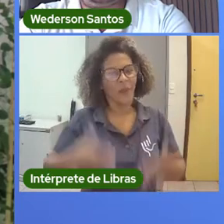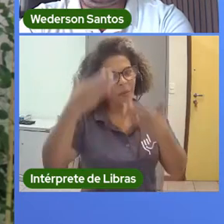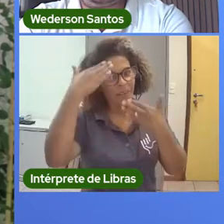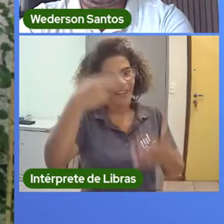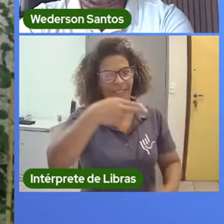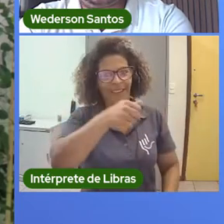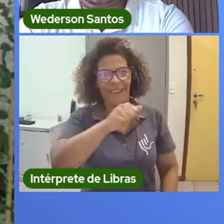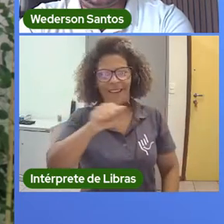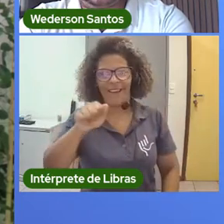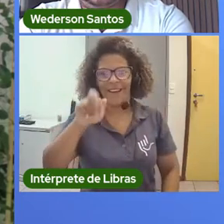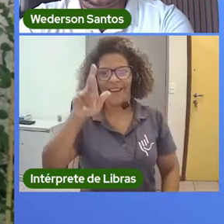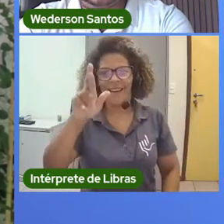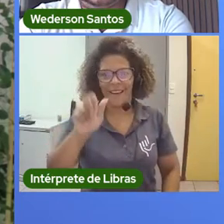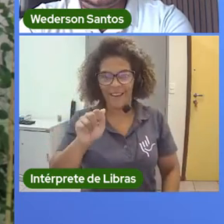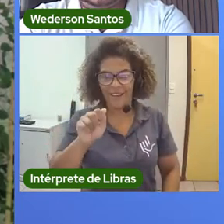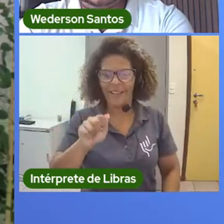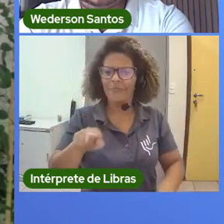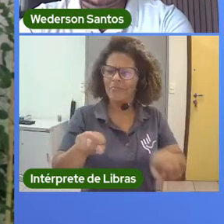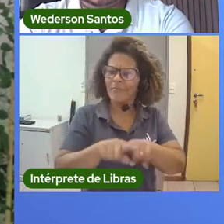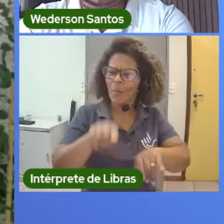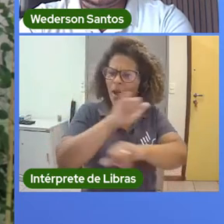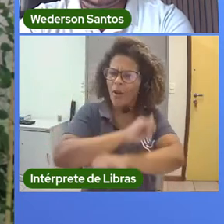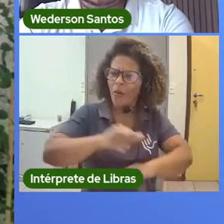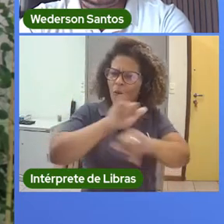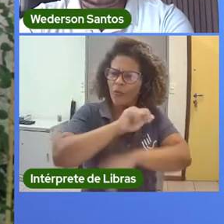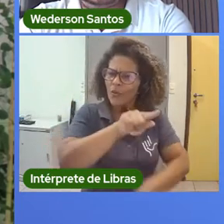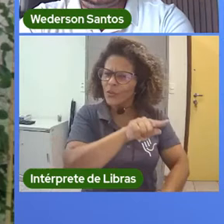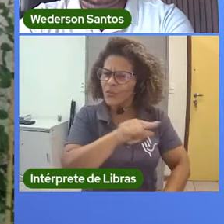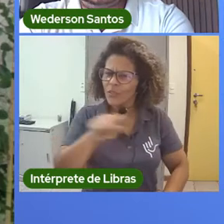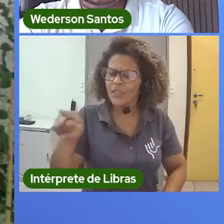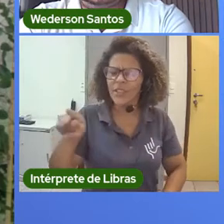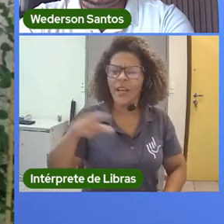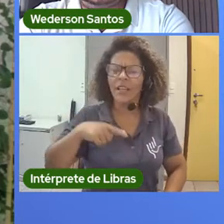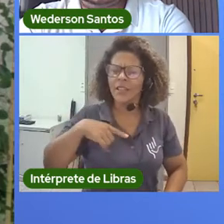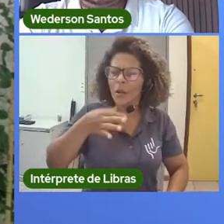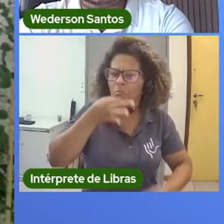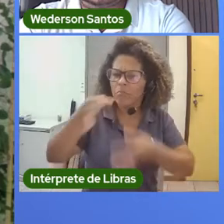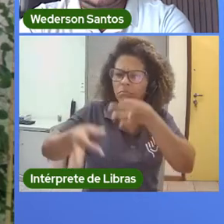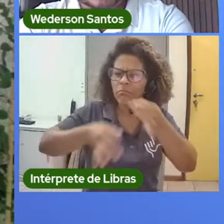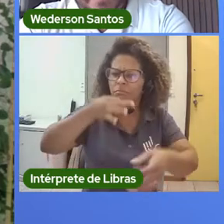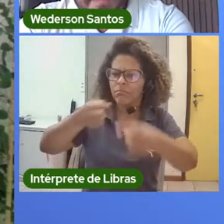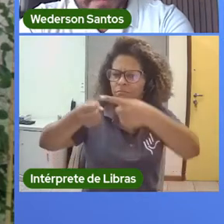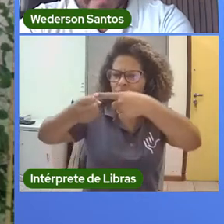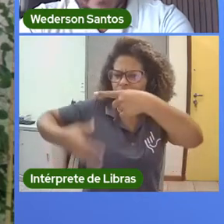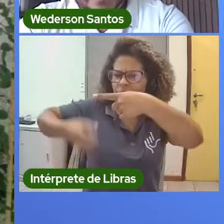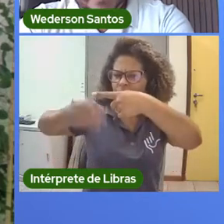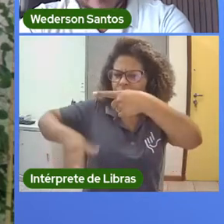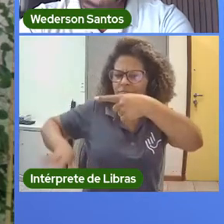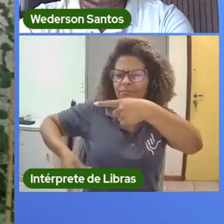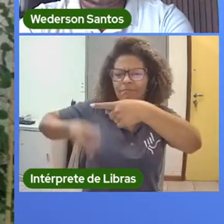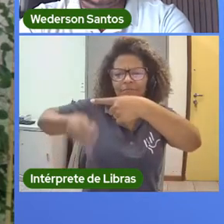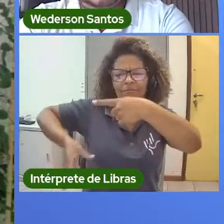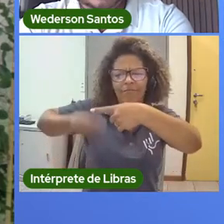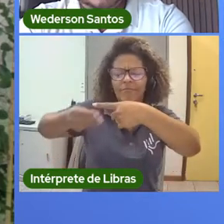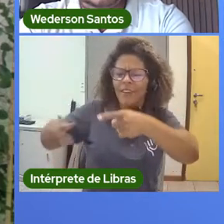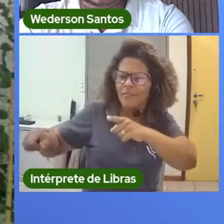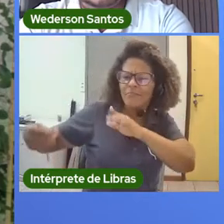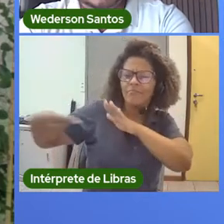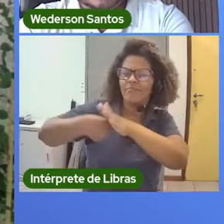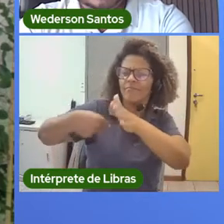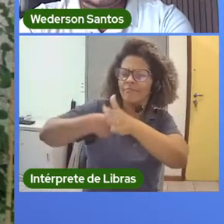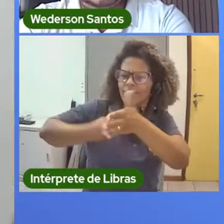aí nesse dia. Já convidando vocês para deixarem seu comentário, né, Everton? Debata conosco, né? A gente